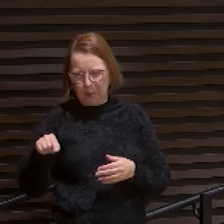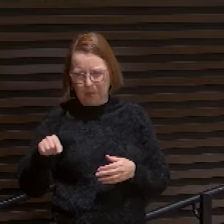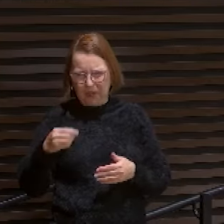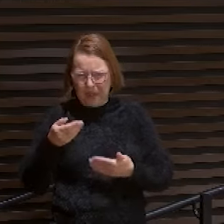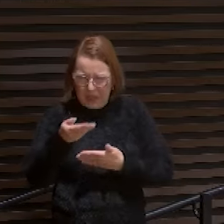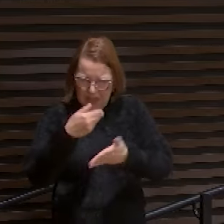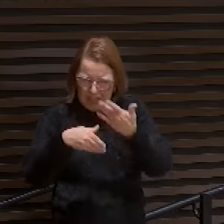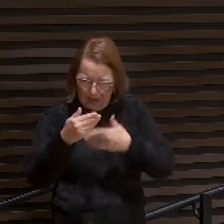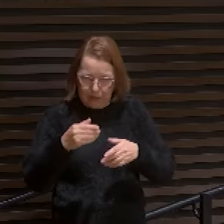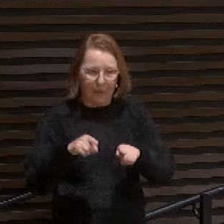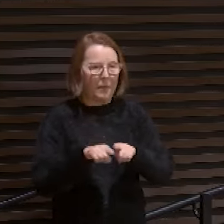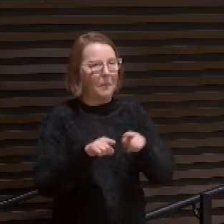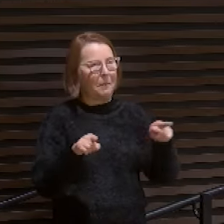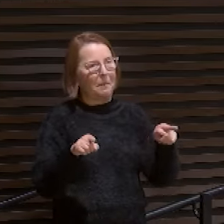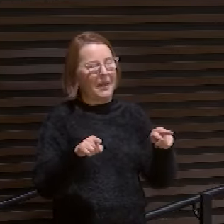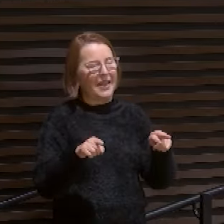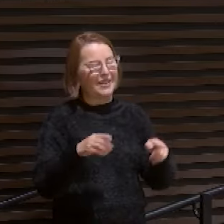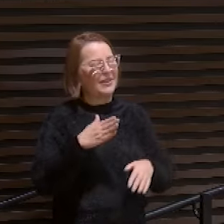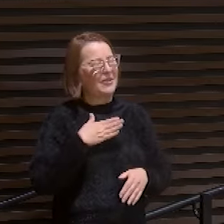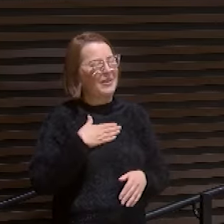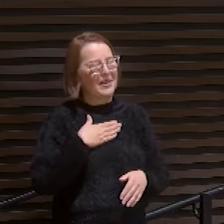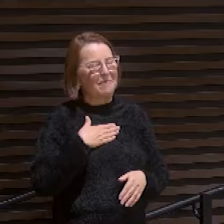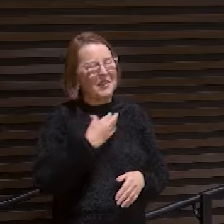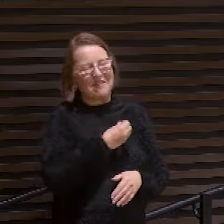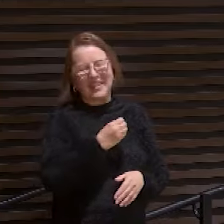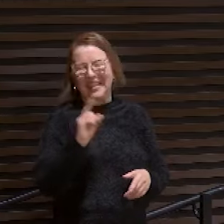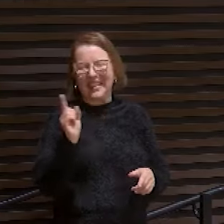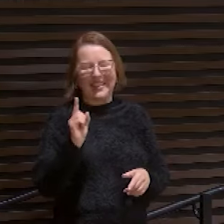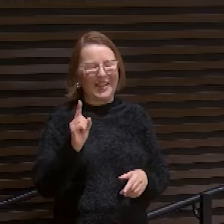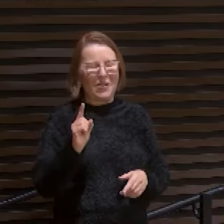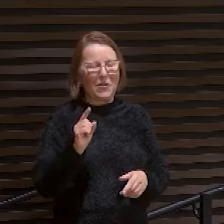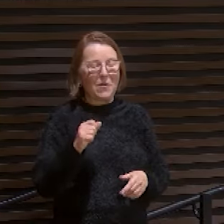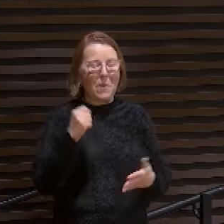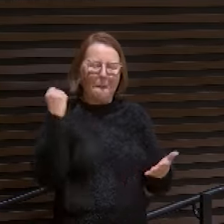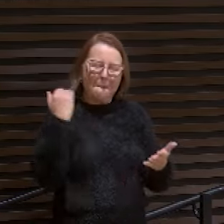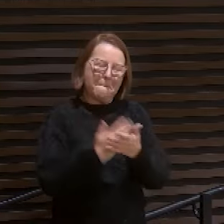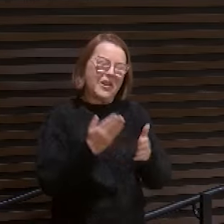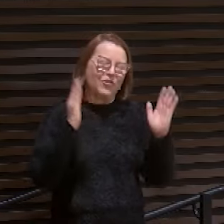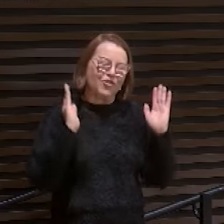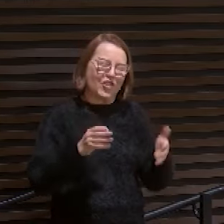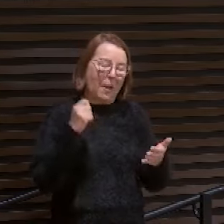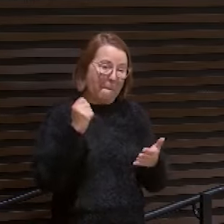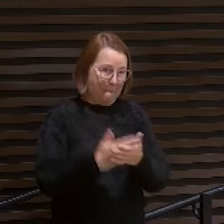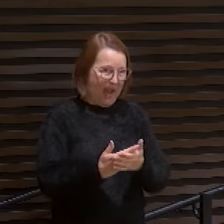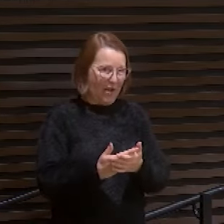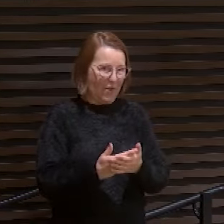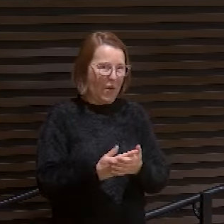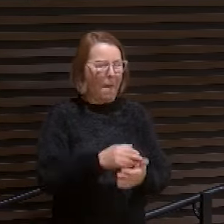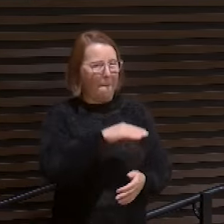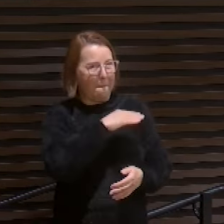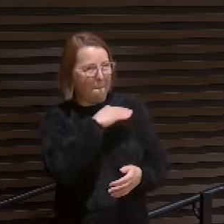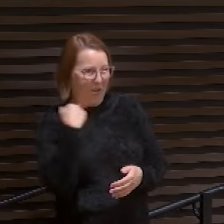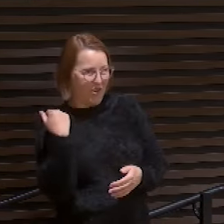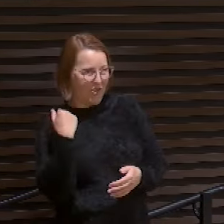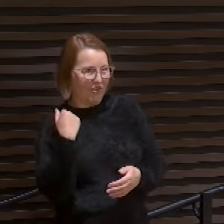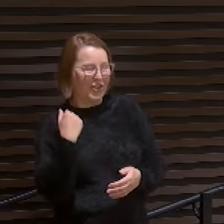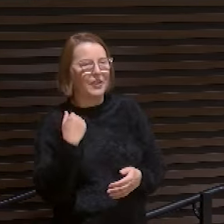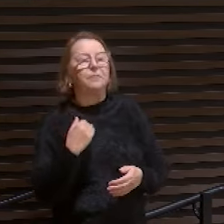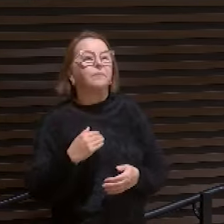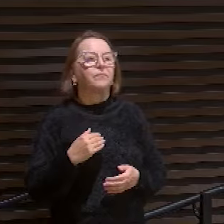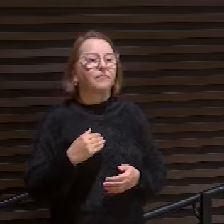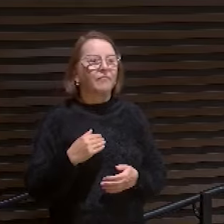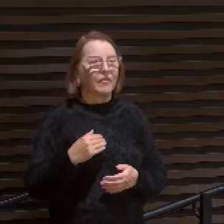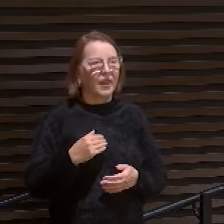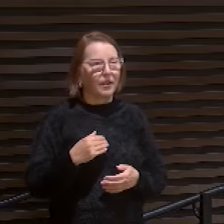é este, eu pago. É morte, porque o salário do pecado é a morte. E o meu filho vai morrer